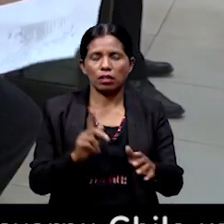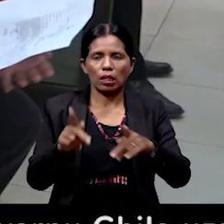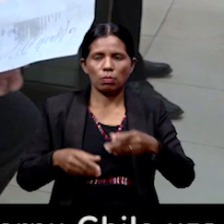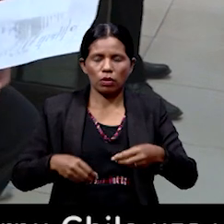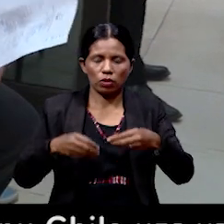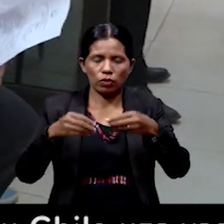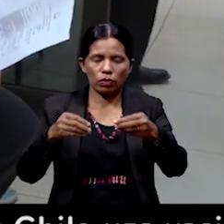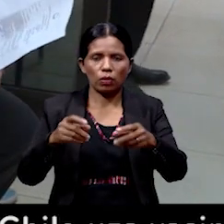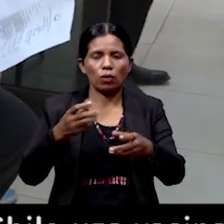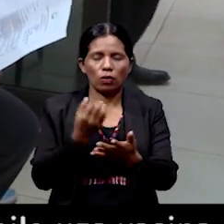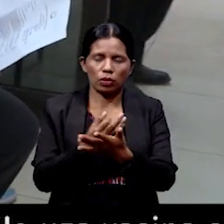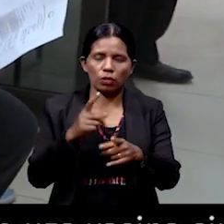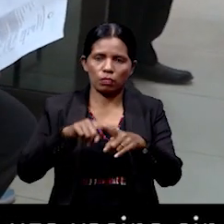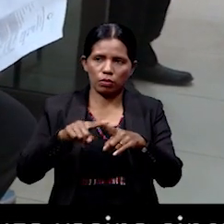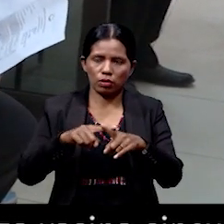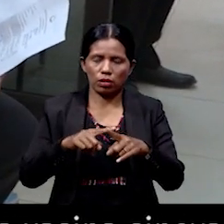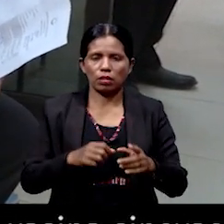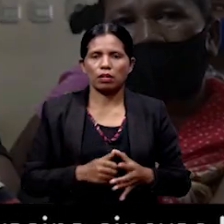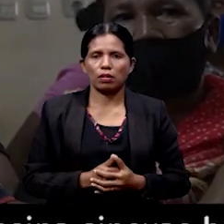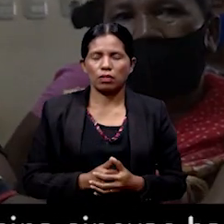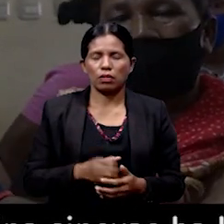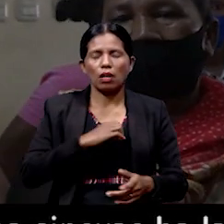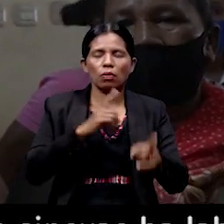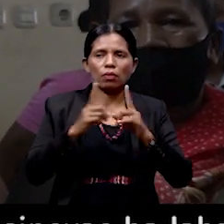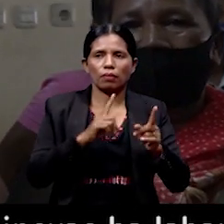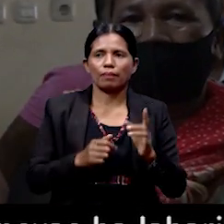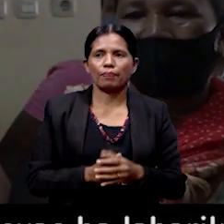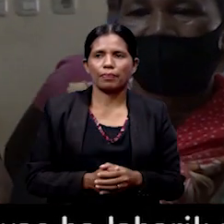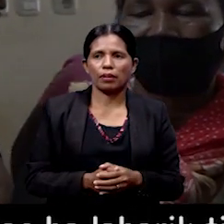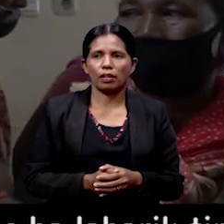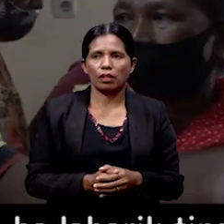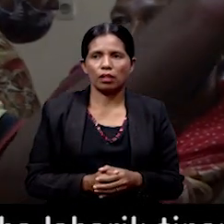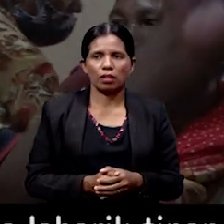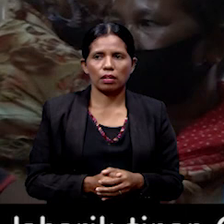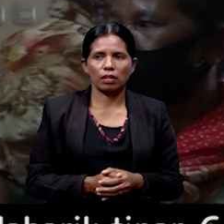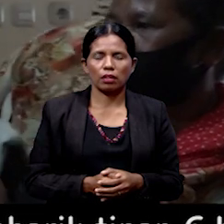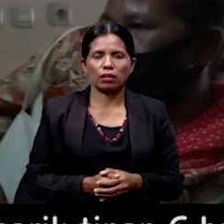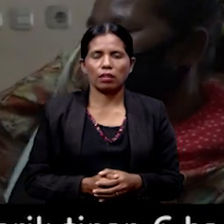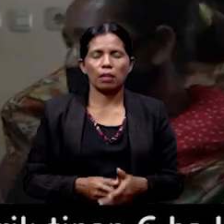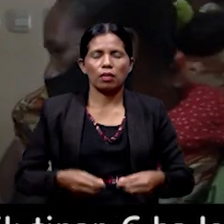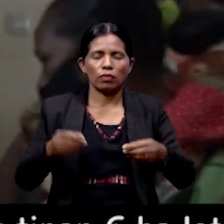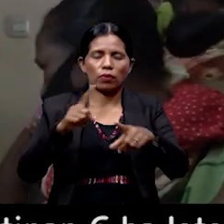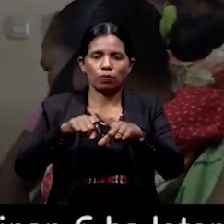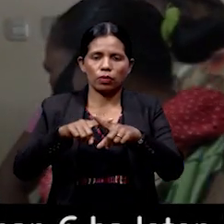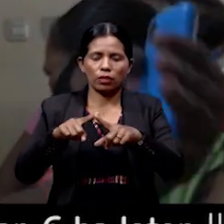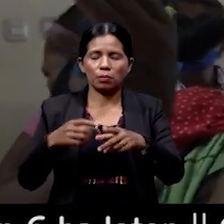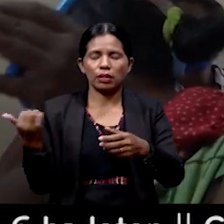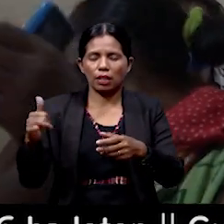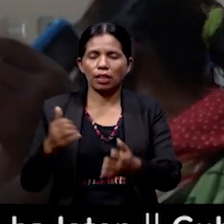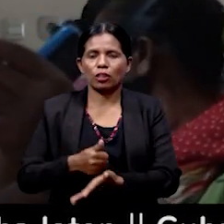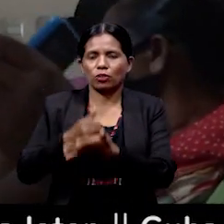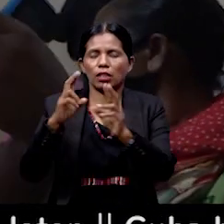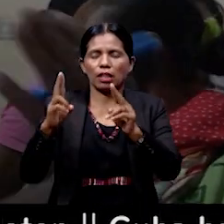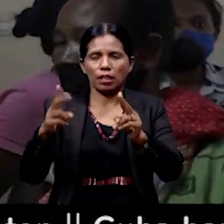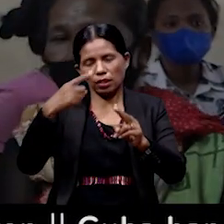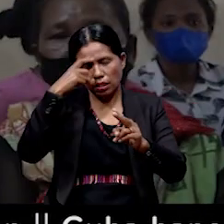kaya companhia Bobo. Hau kualiran malorek. Ema po bursa Sira hakara kaya resolve ninya lalai. Tambah ema Sira mai